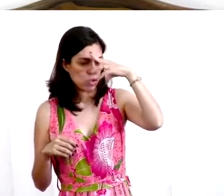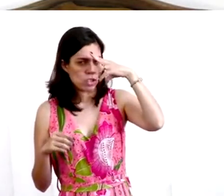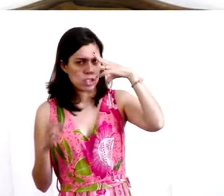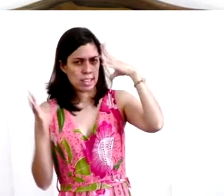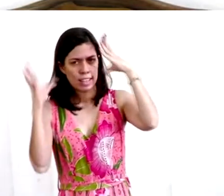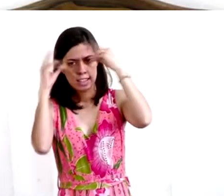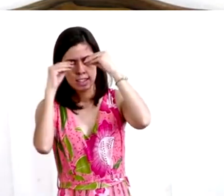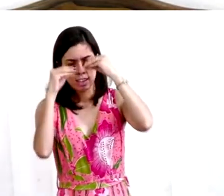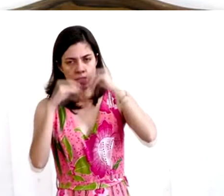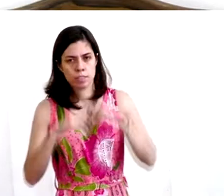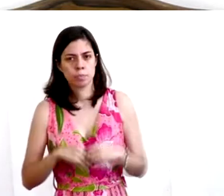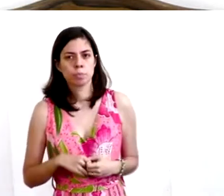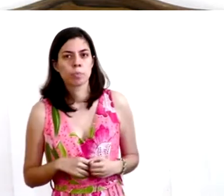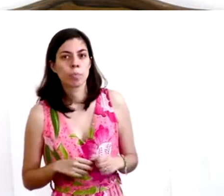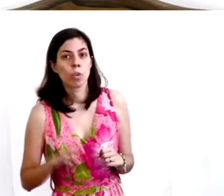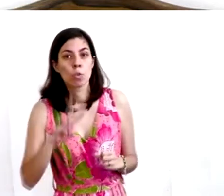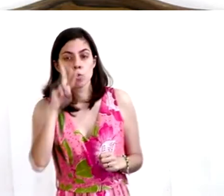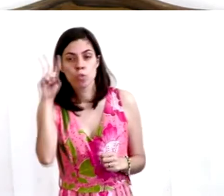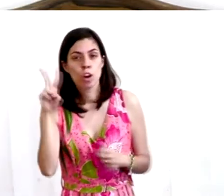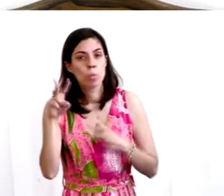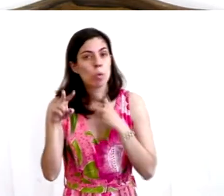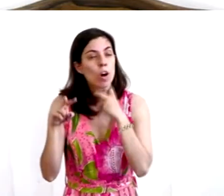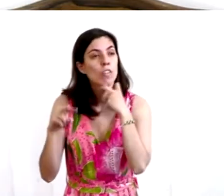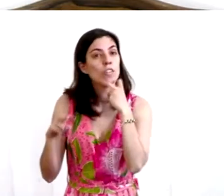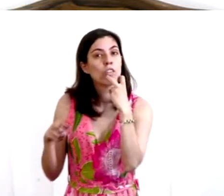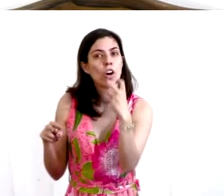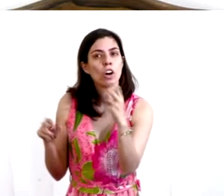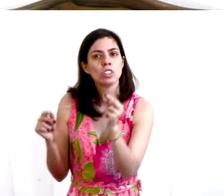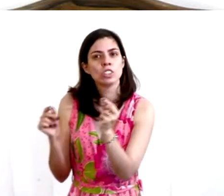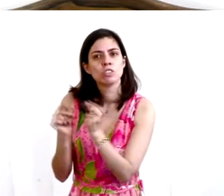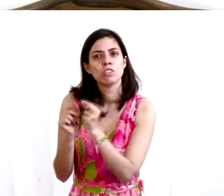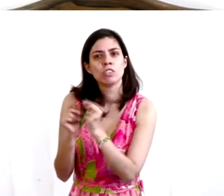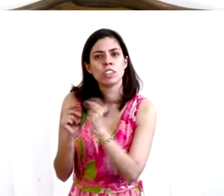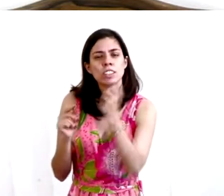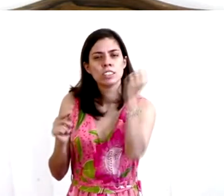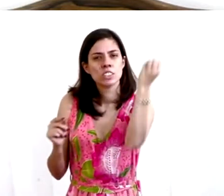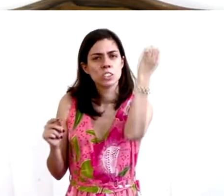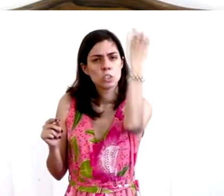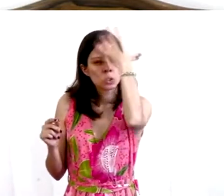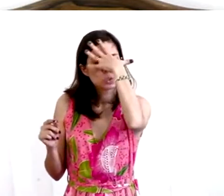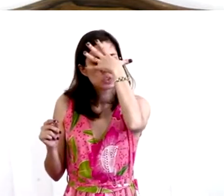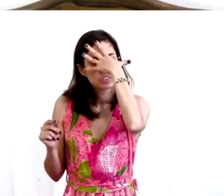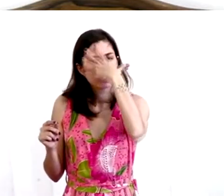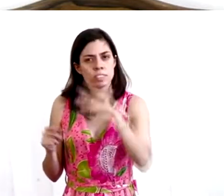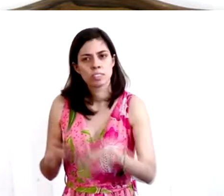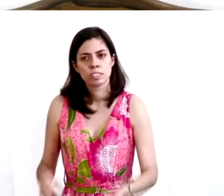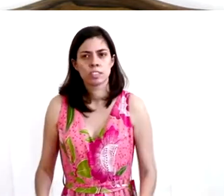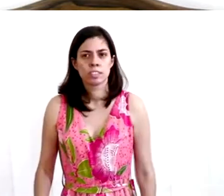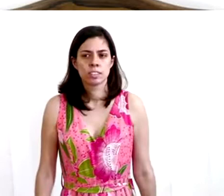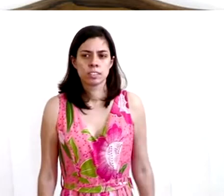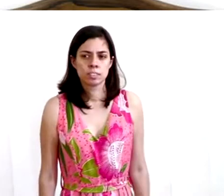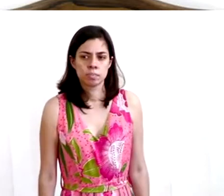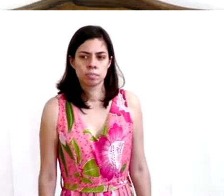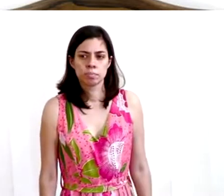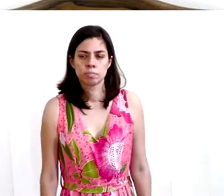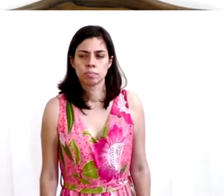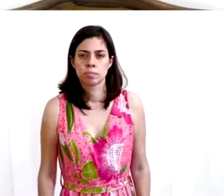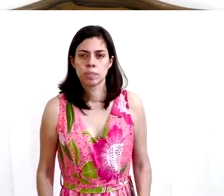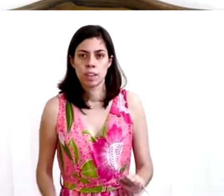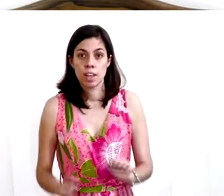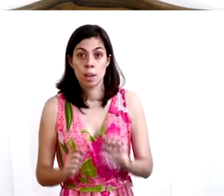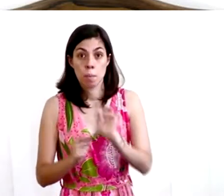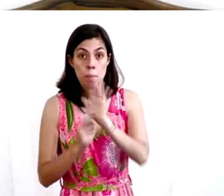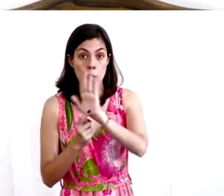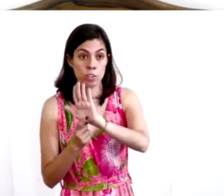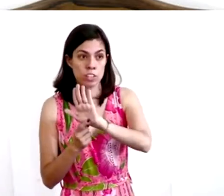luz sobre as trevas. E aí João vai discorrer sobre isso no seu evangelho, o contraste entre luz e